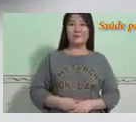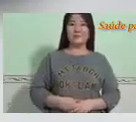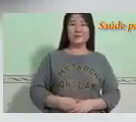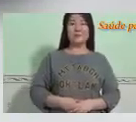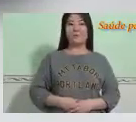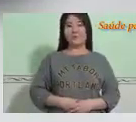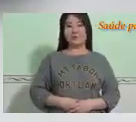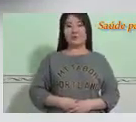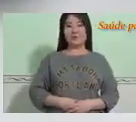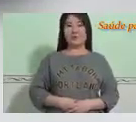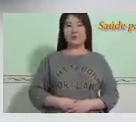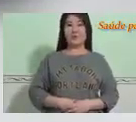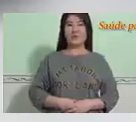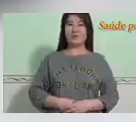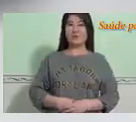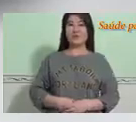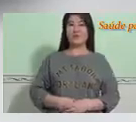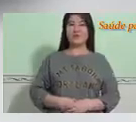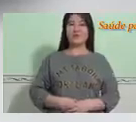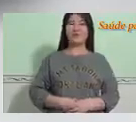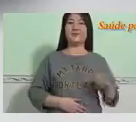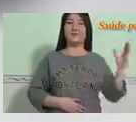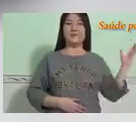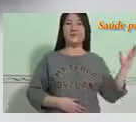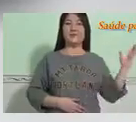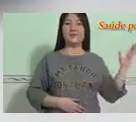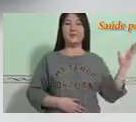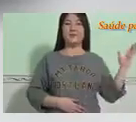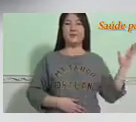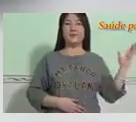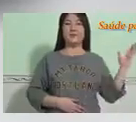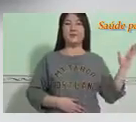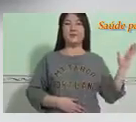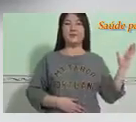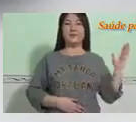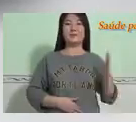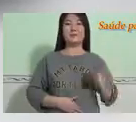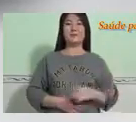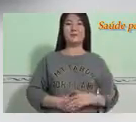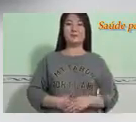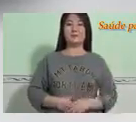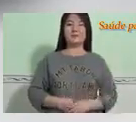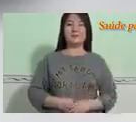e a seguir aplicar uma fina camada de hidratante facial, todos os dias.